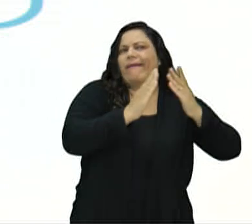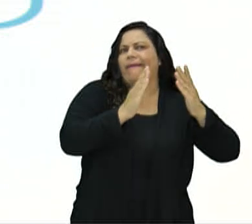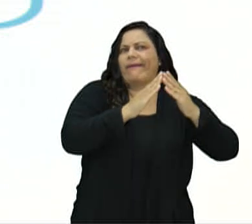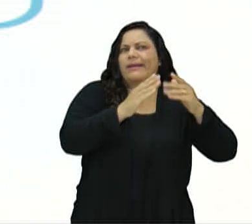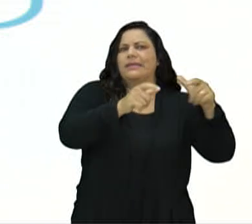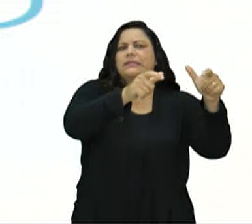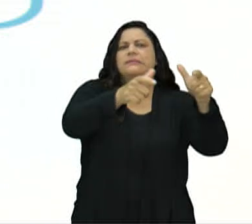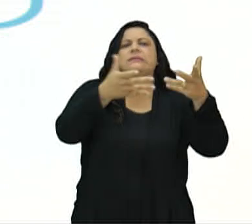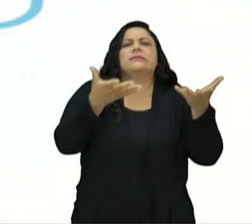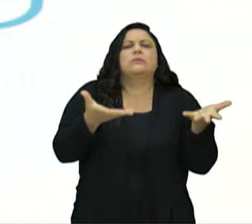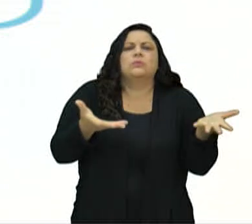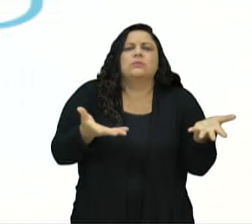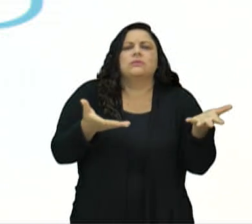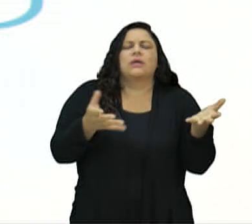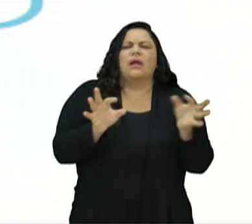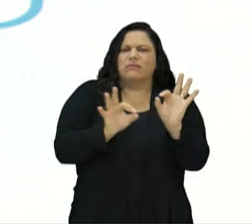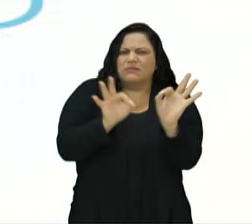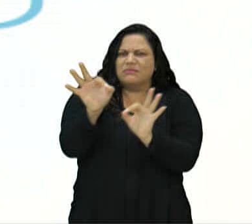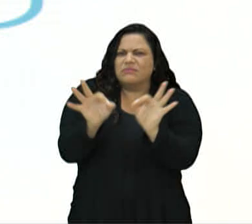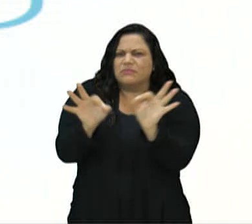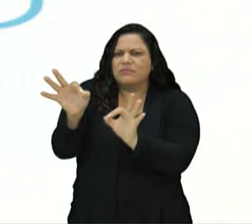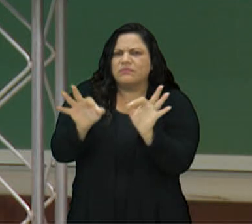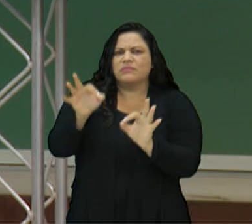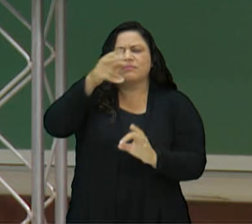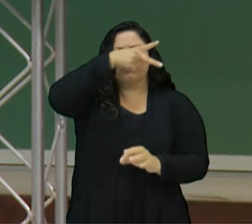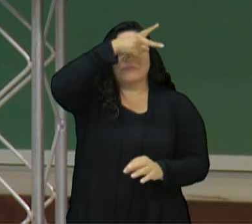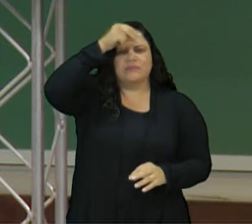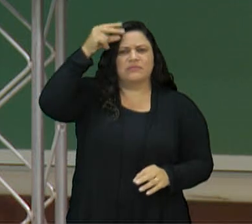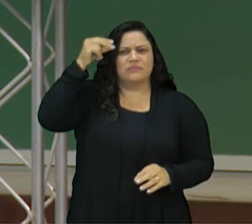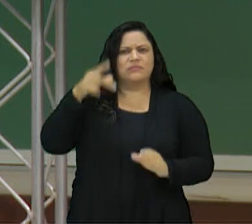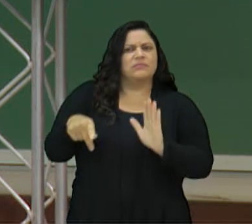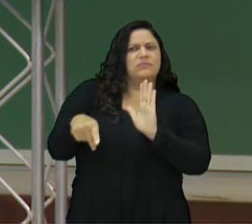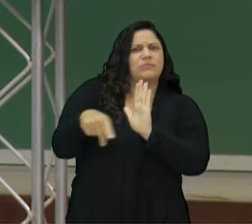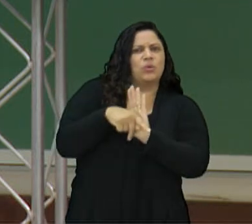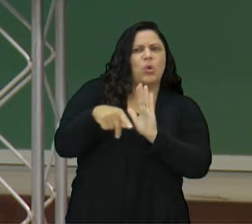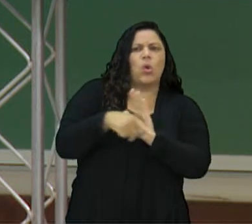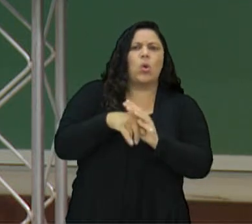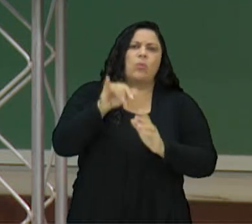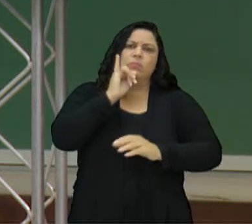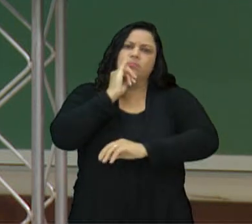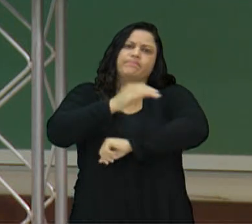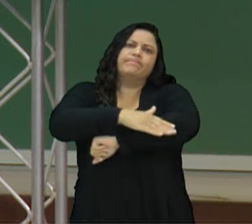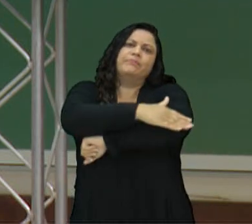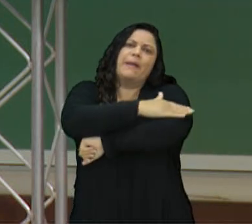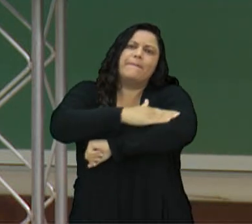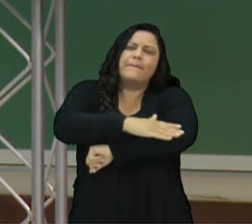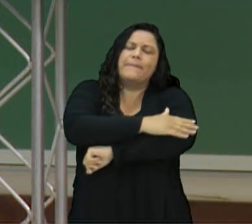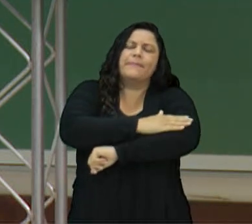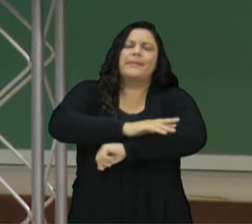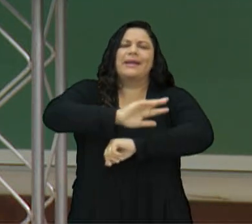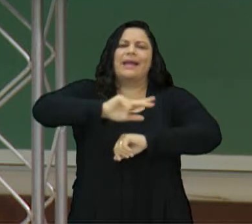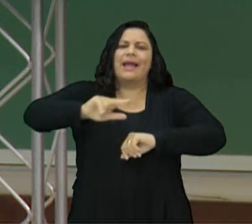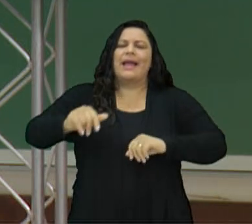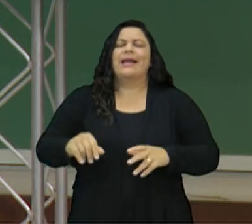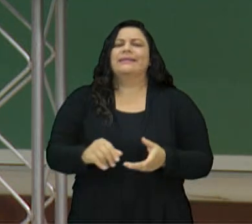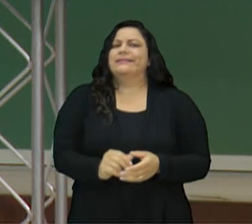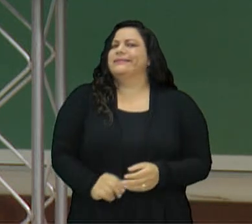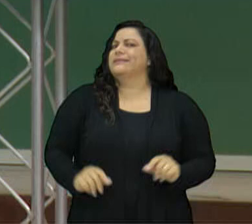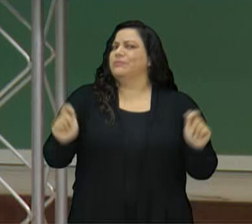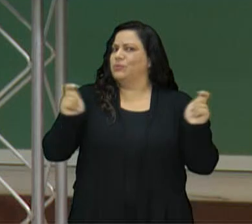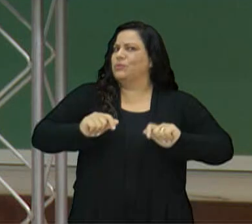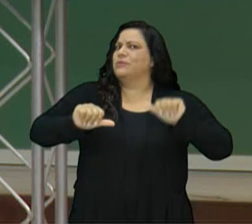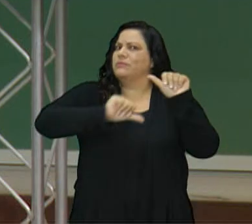de projeto da prefeitura para a construção de um terminal, de uma praça pública, porque isso vai mudar um pouquinho ali